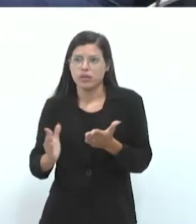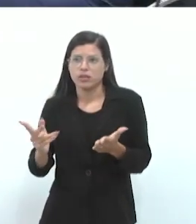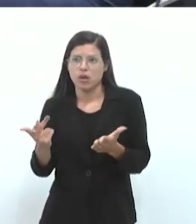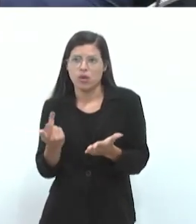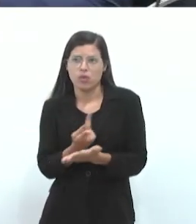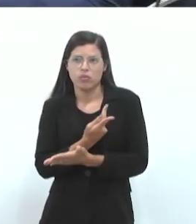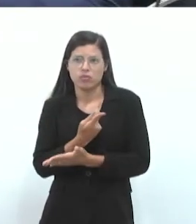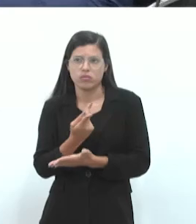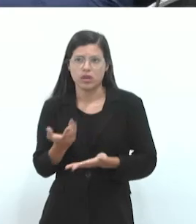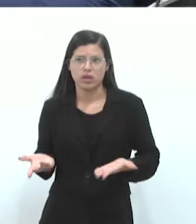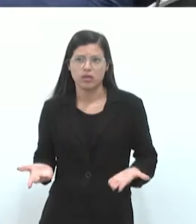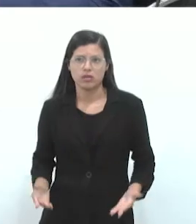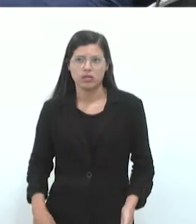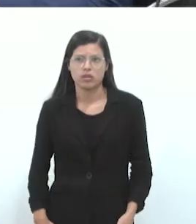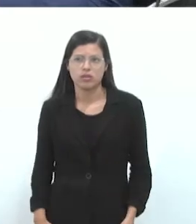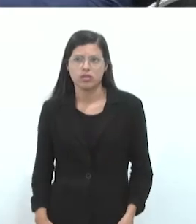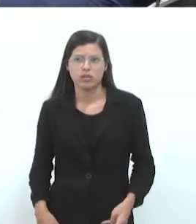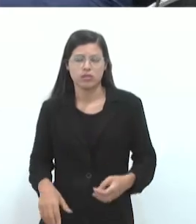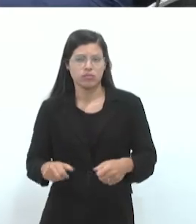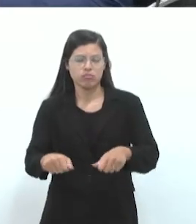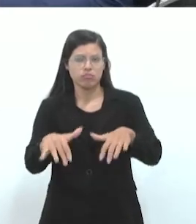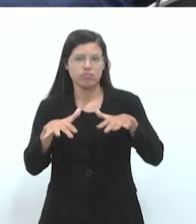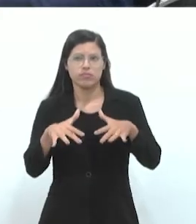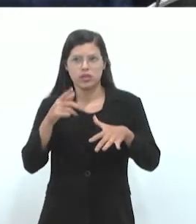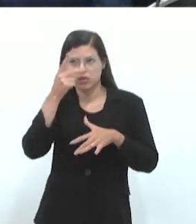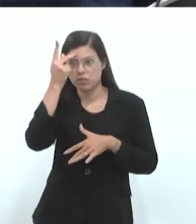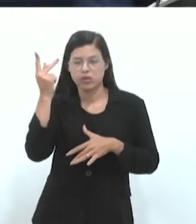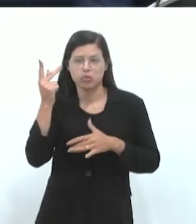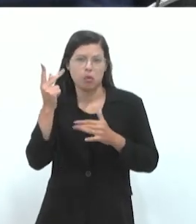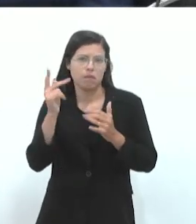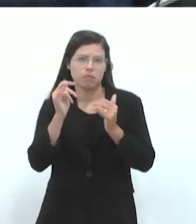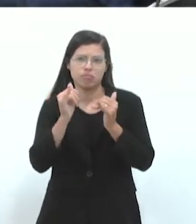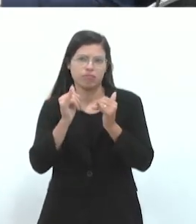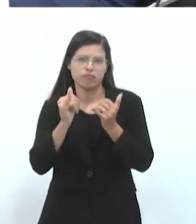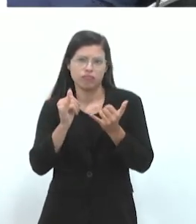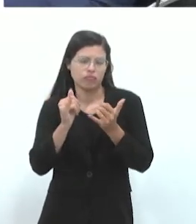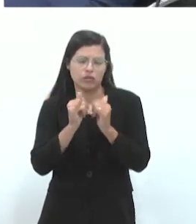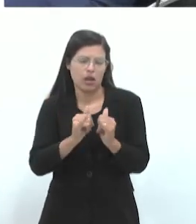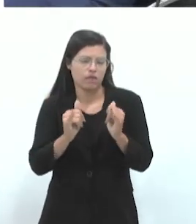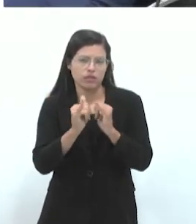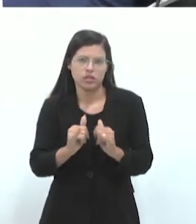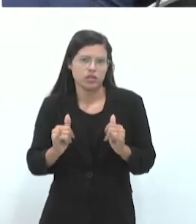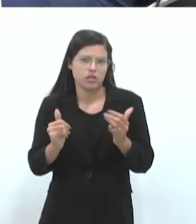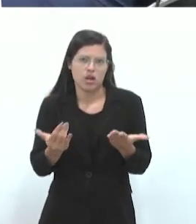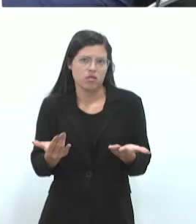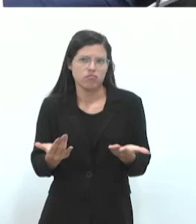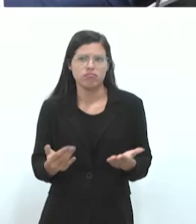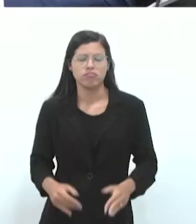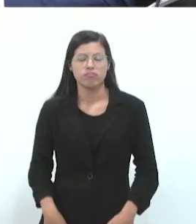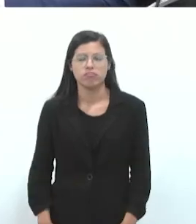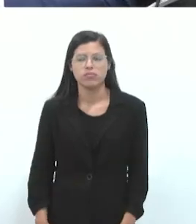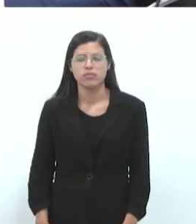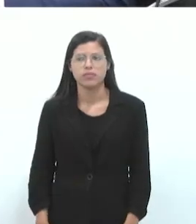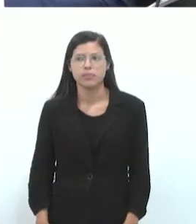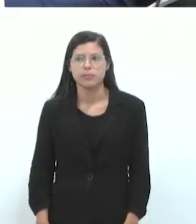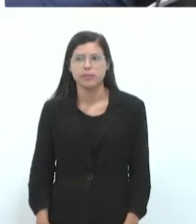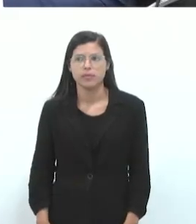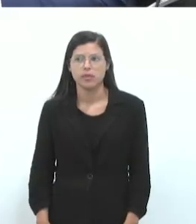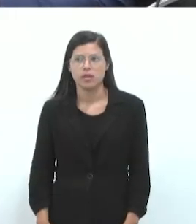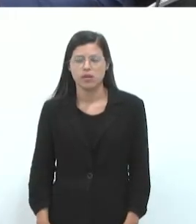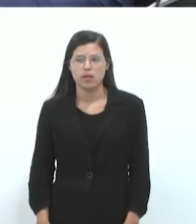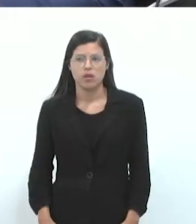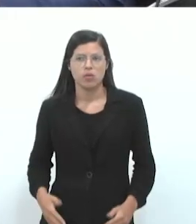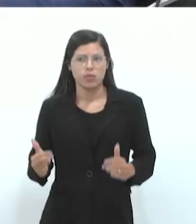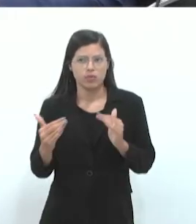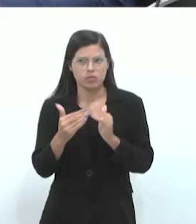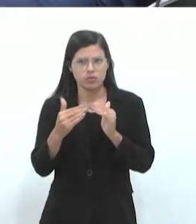estar ali no plenário, alguém vai alertar e vai escapar do nosso filtro. Mas considero que seja absolutamente, aí concordo com o